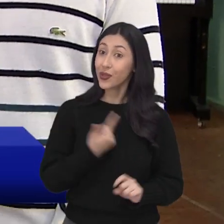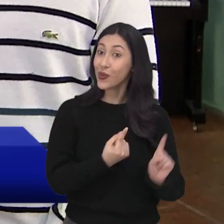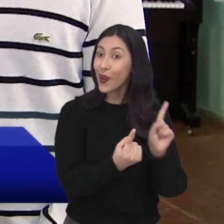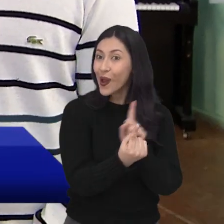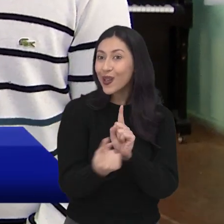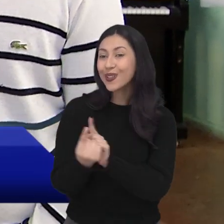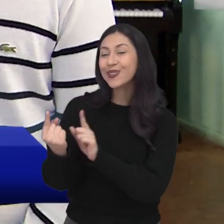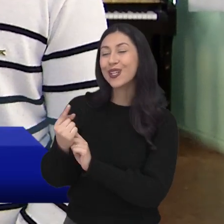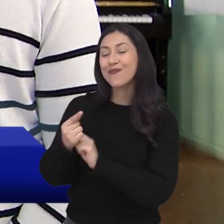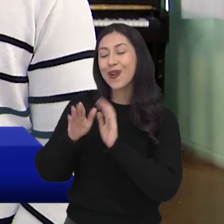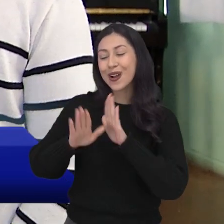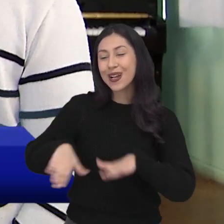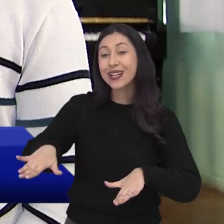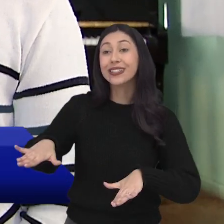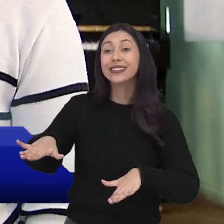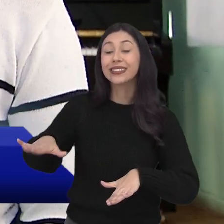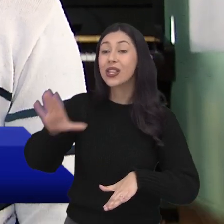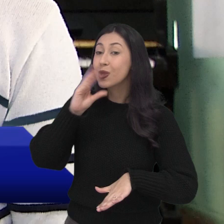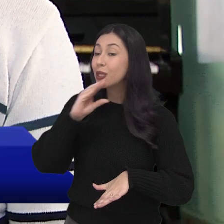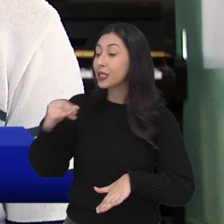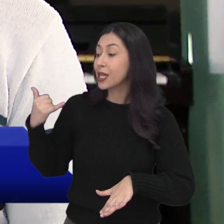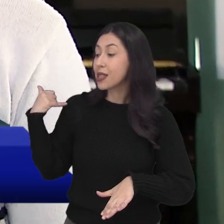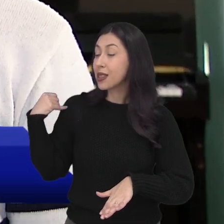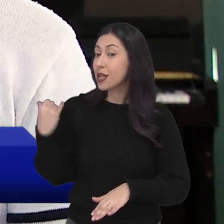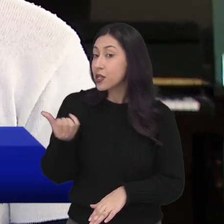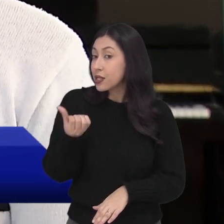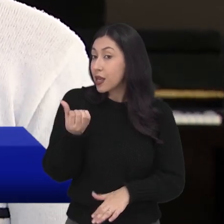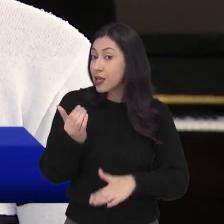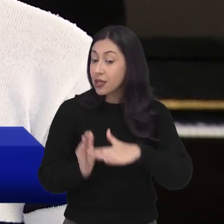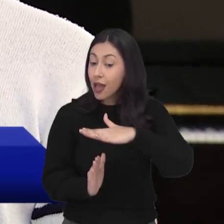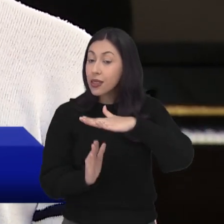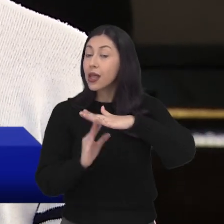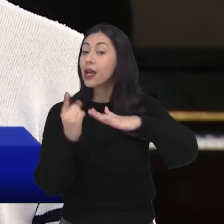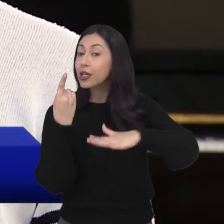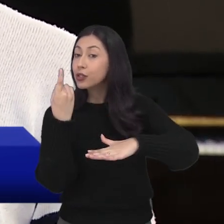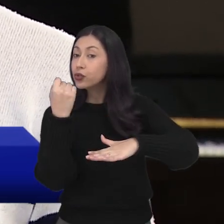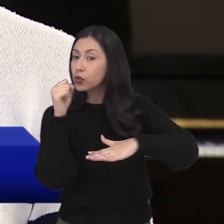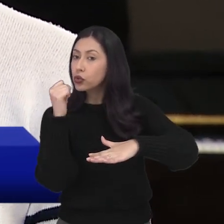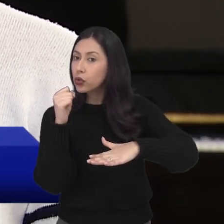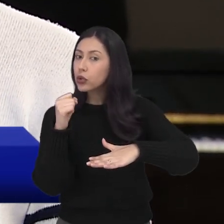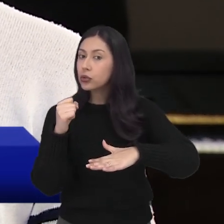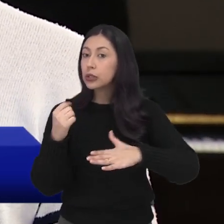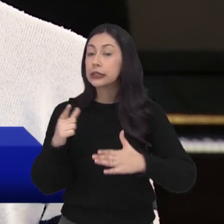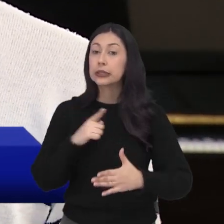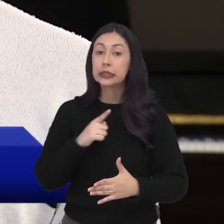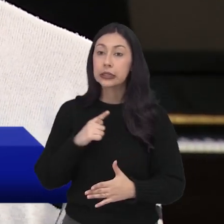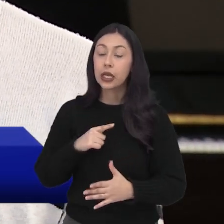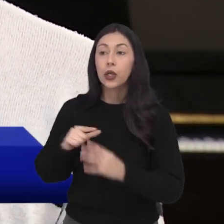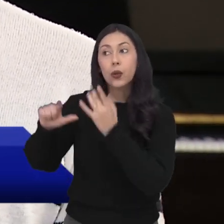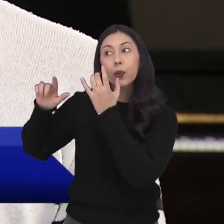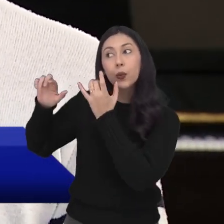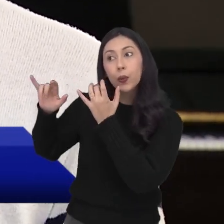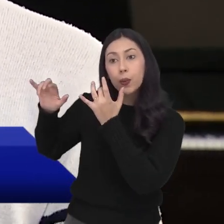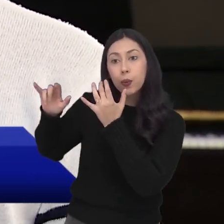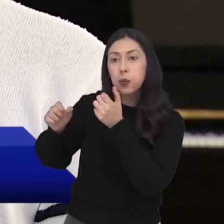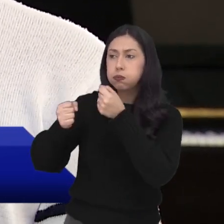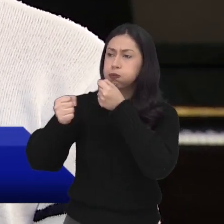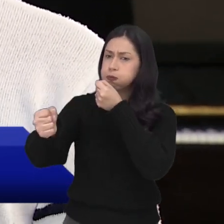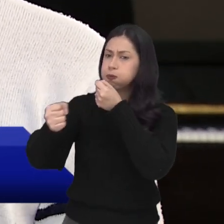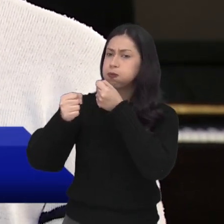atendemos crianças e adolescentes de 6 até 18 anos para a prática de instrumento. Então, temos a famílias dos sopros, por exemplo,